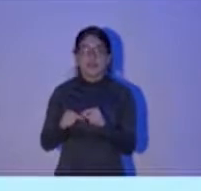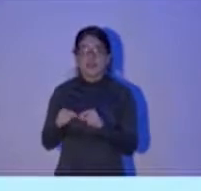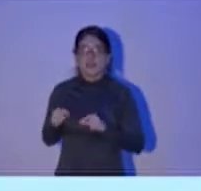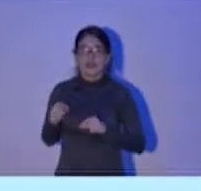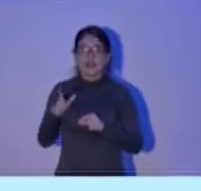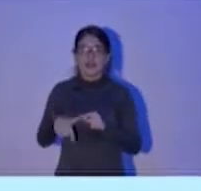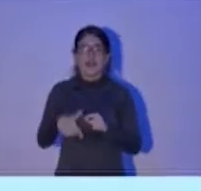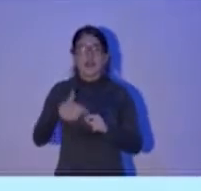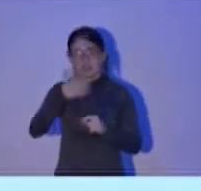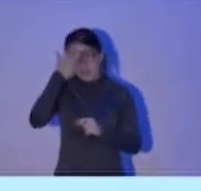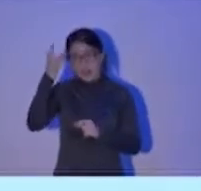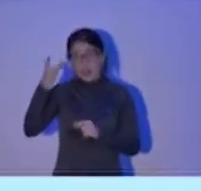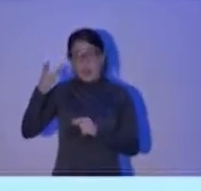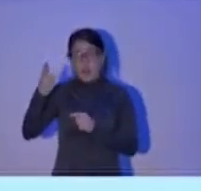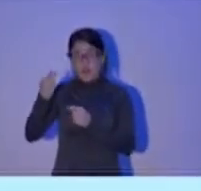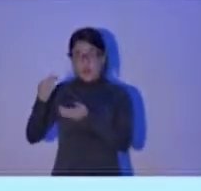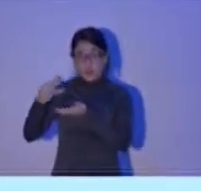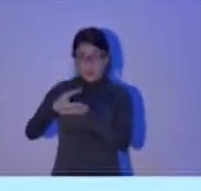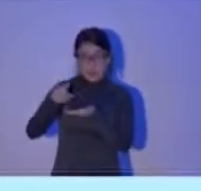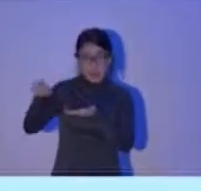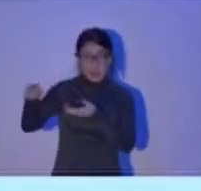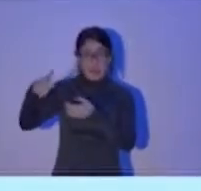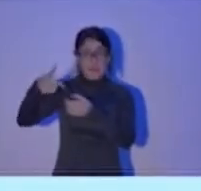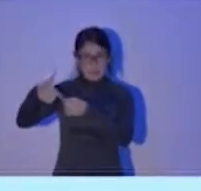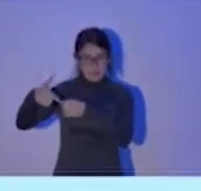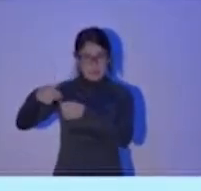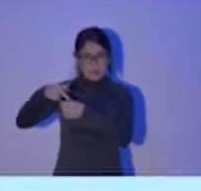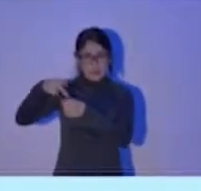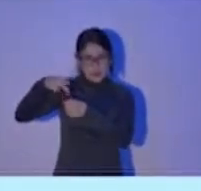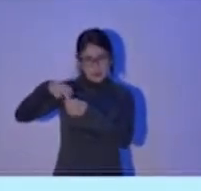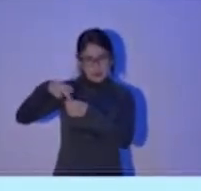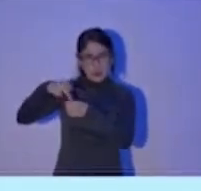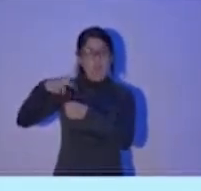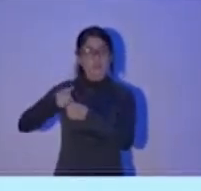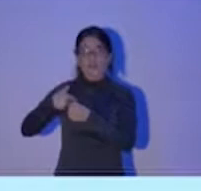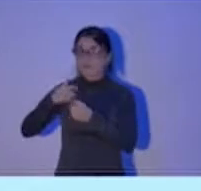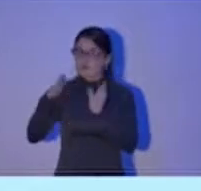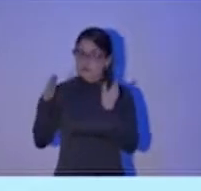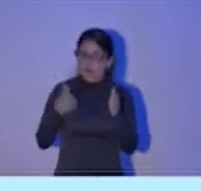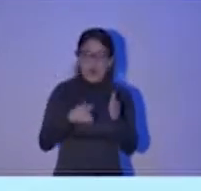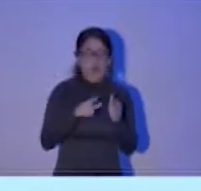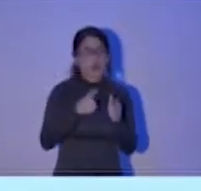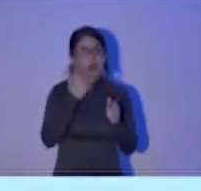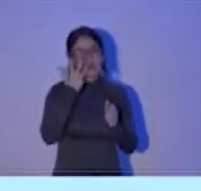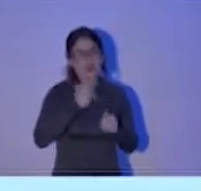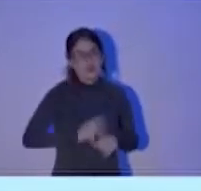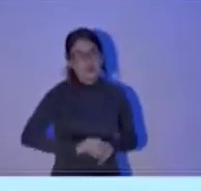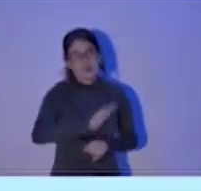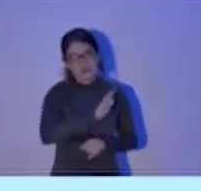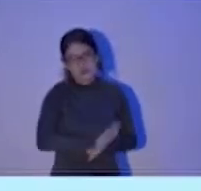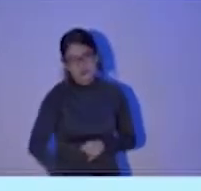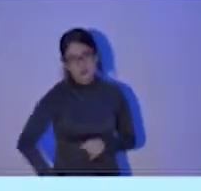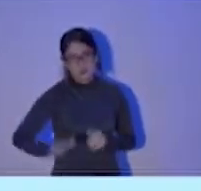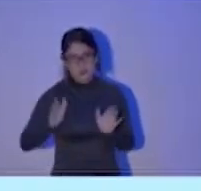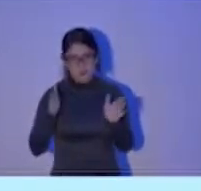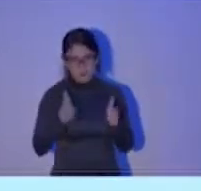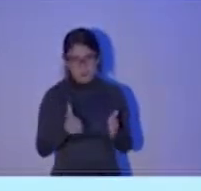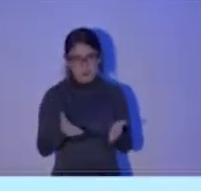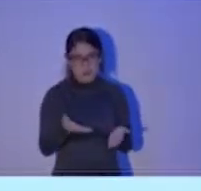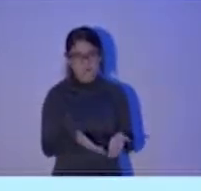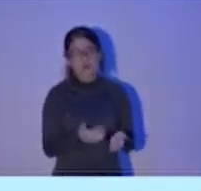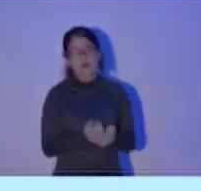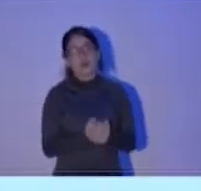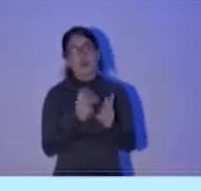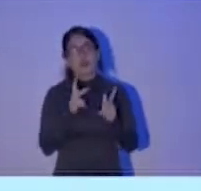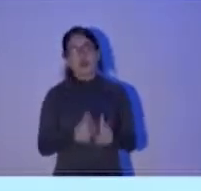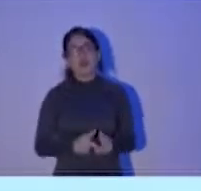multa da Petrobras que serão direcionados à primeira infância. E o objetivo primeiro da utilização desse recurso, deputado, como já disse o Luiz,